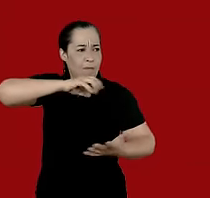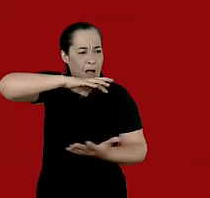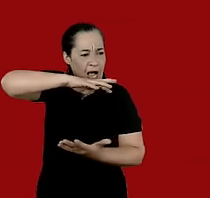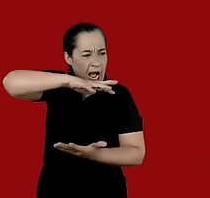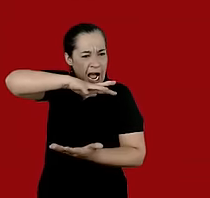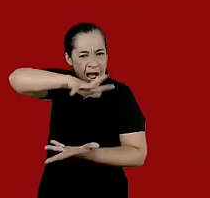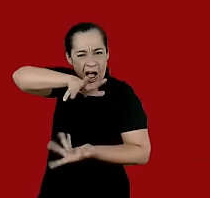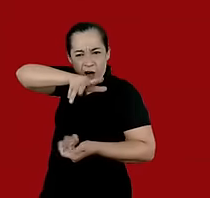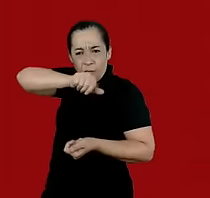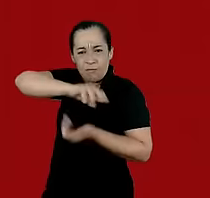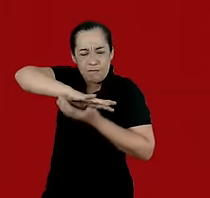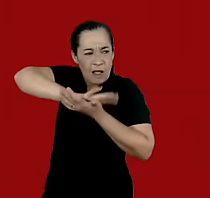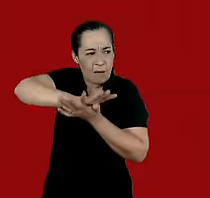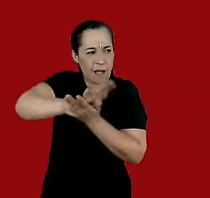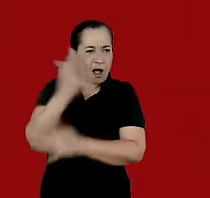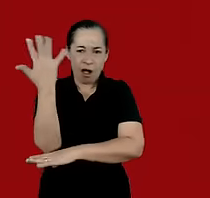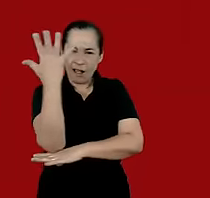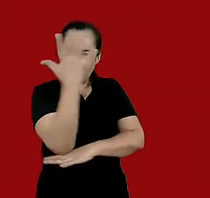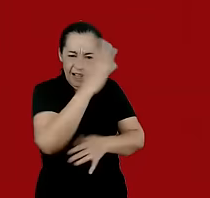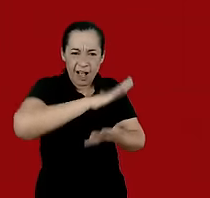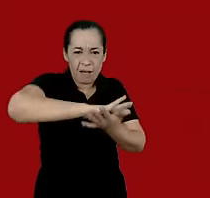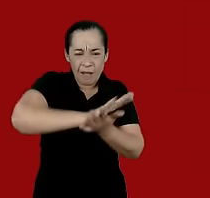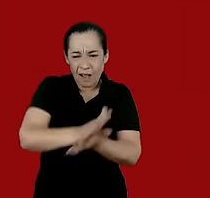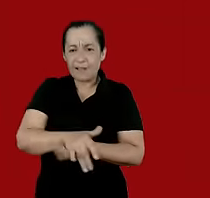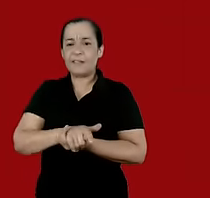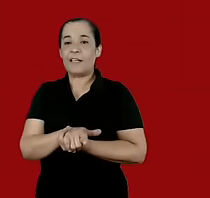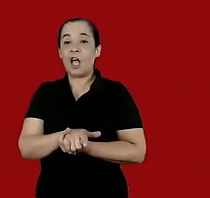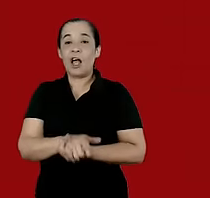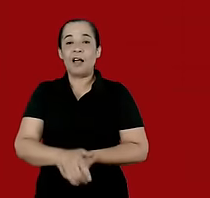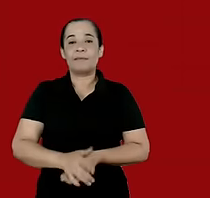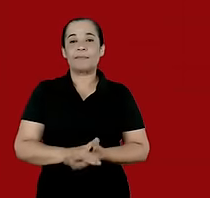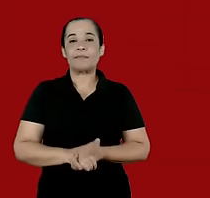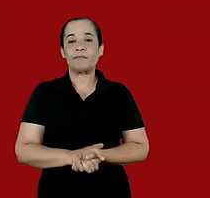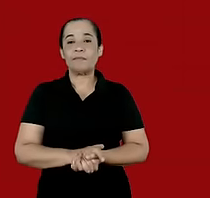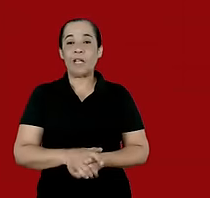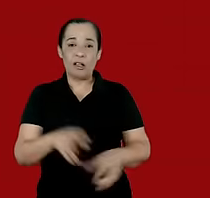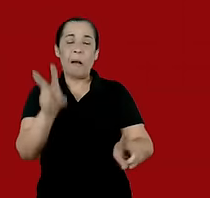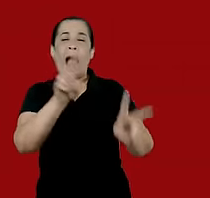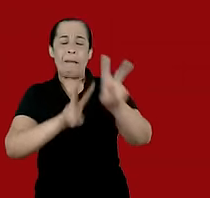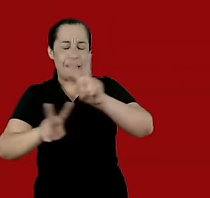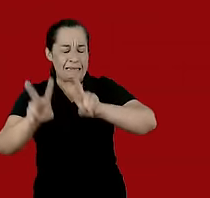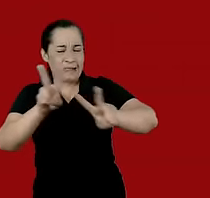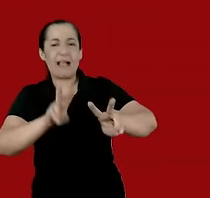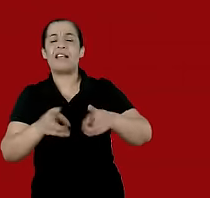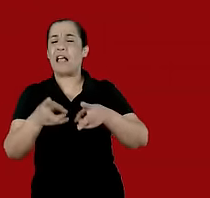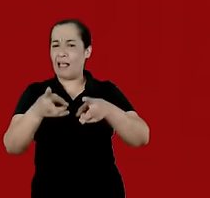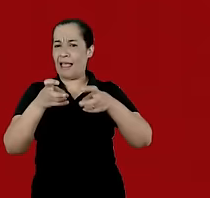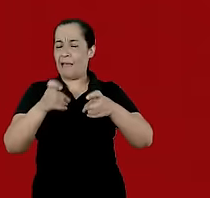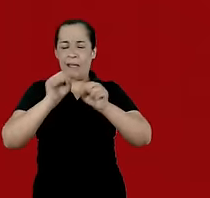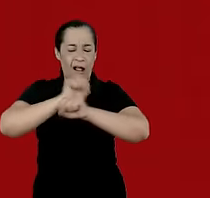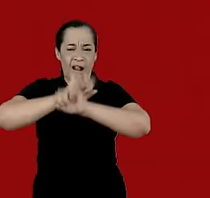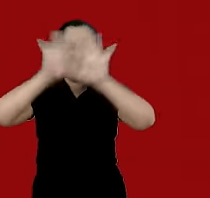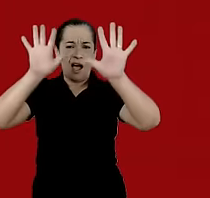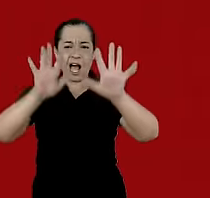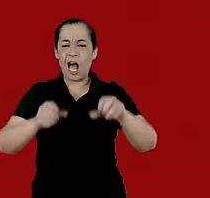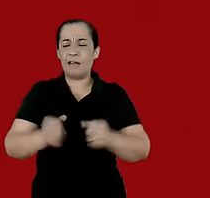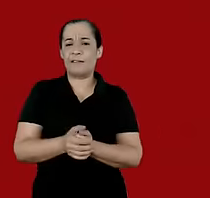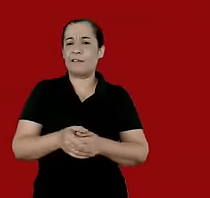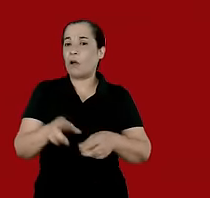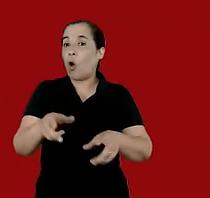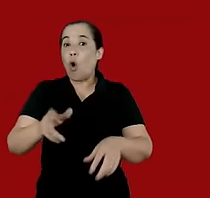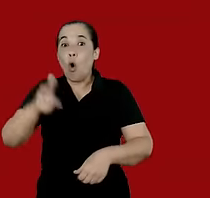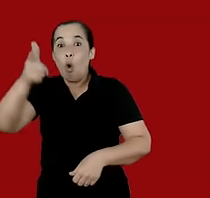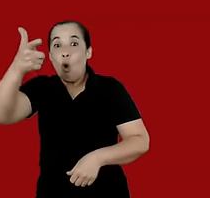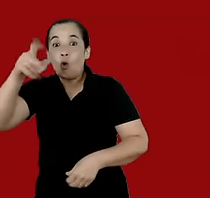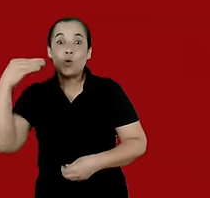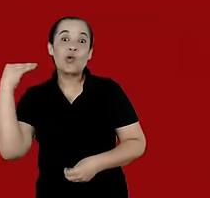a a olhos né a olhos luz e a gente consegue ver um pouco o como que as pessoas e os outros bancos centrais começaram a